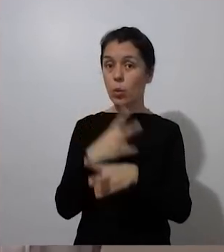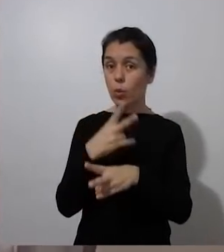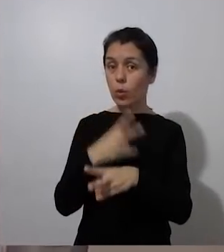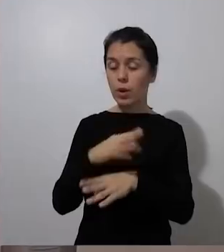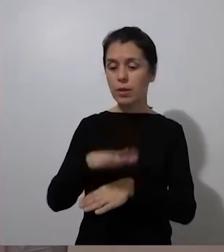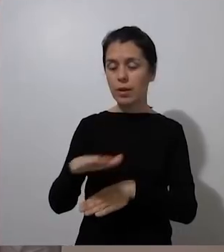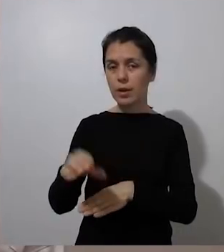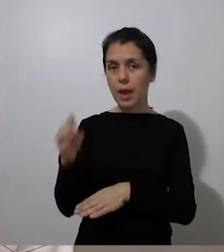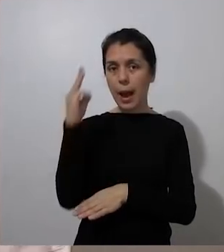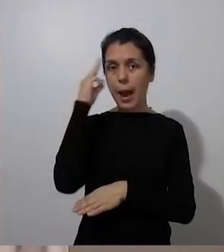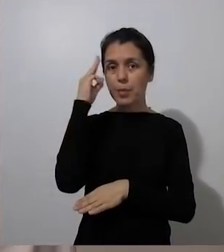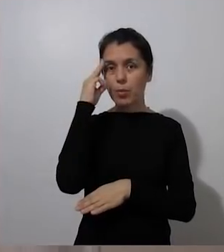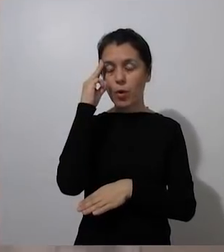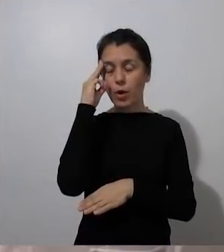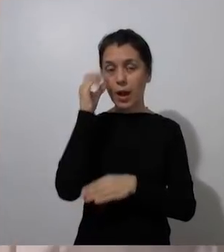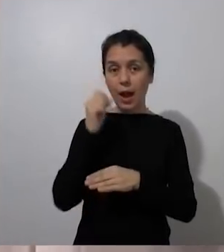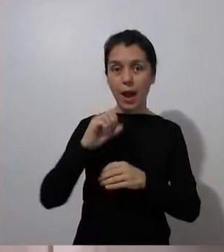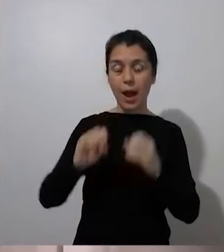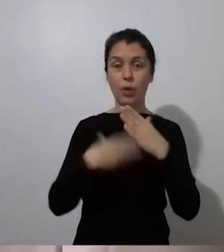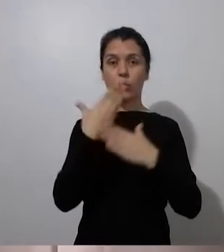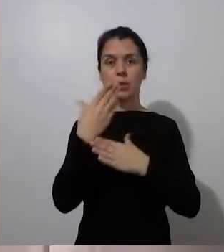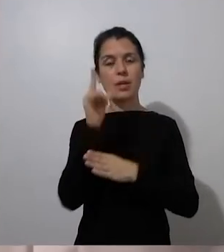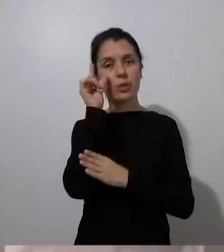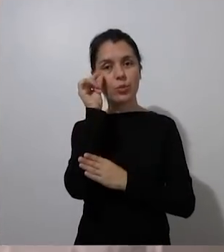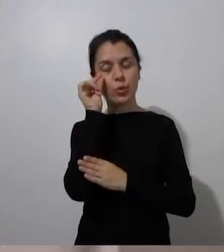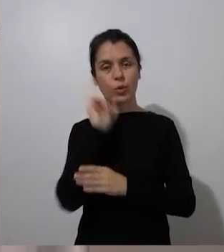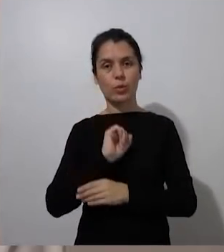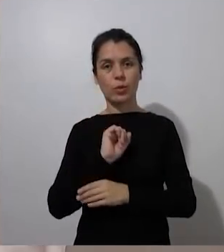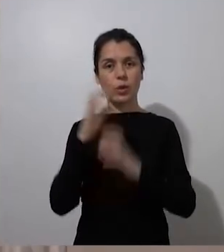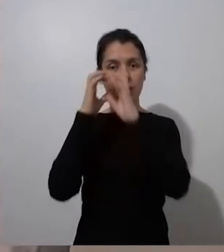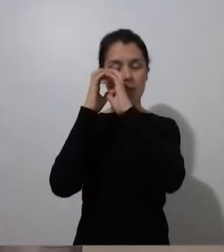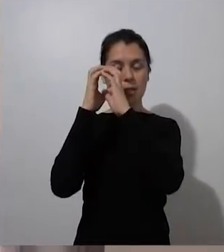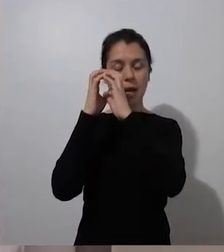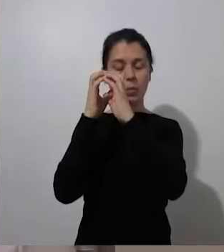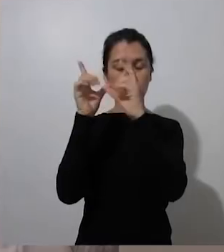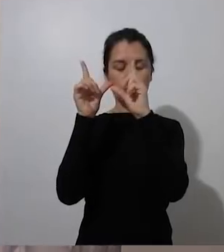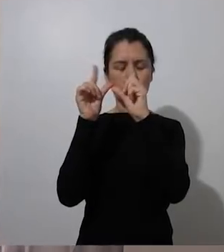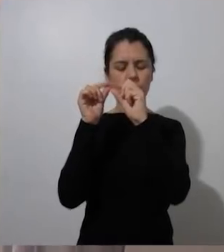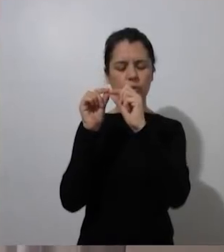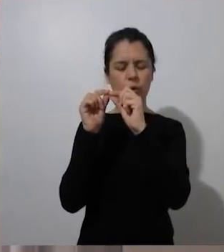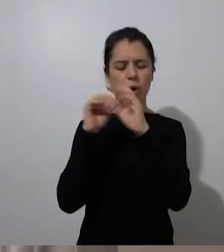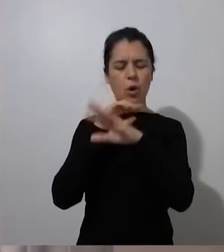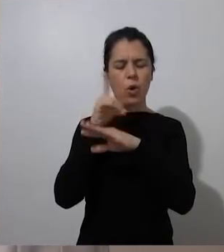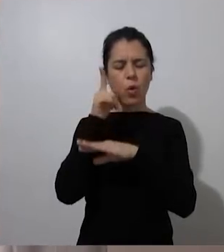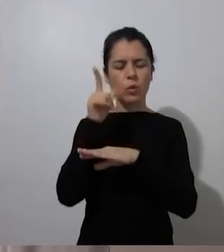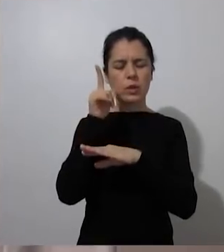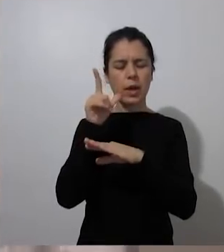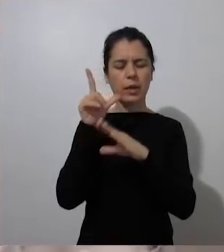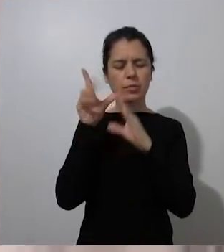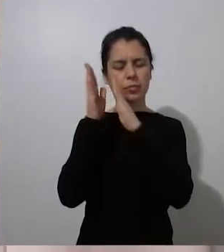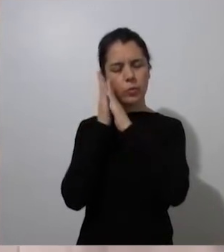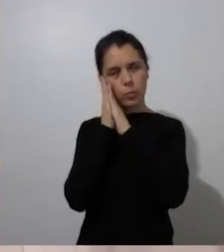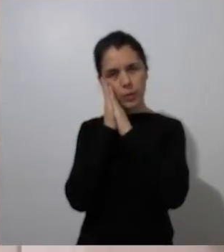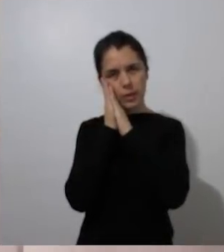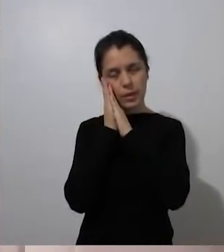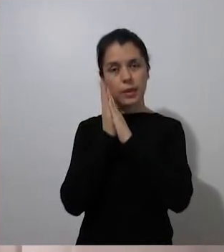muito na criança, porque a memória se consolida nesse sono, quando no sono REM, quando o cérebro se desconecta de todos os sentidos. Então a memória se